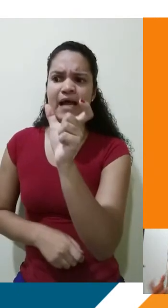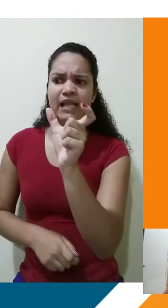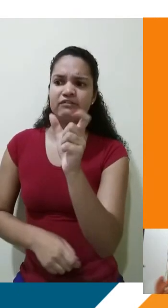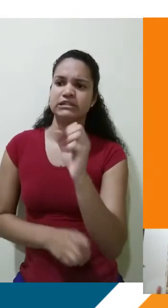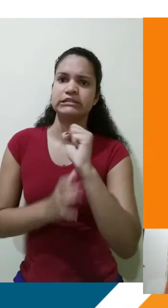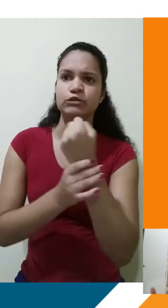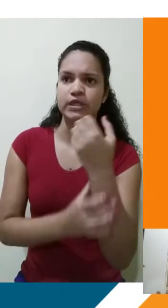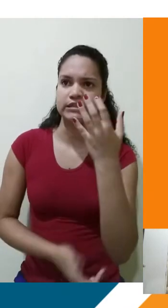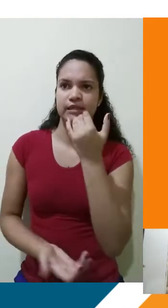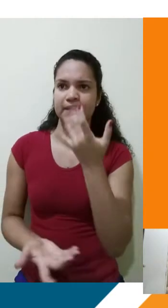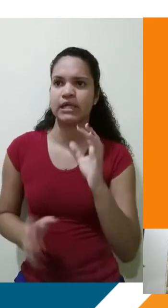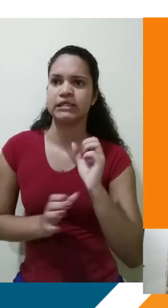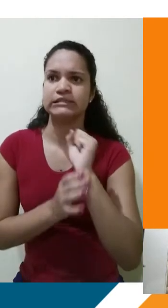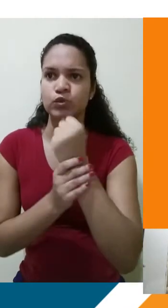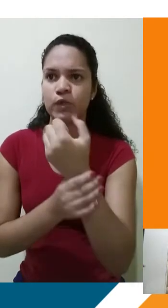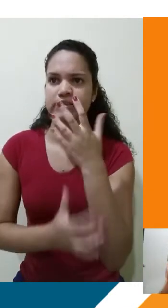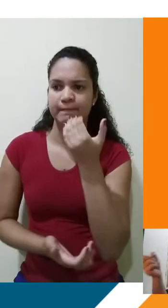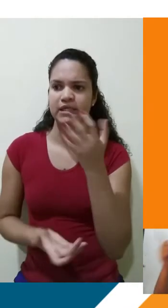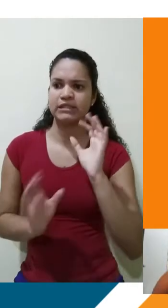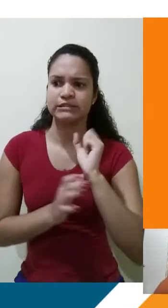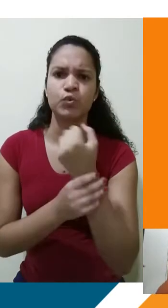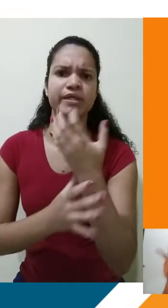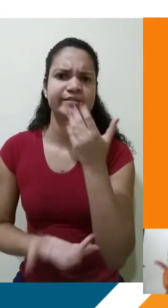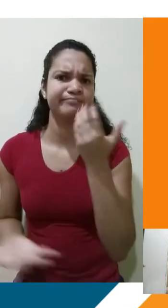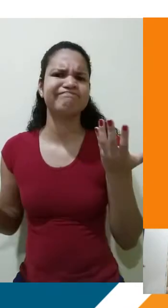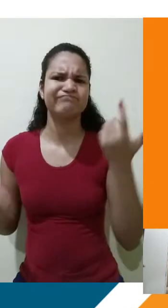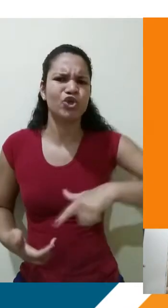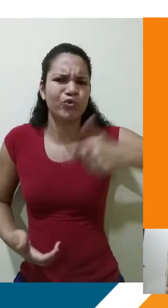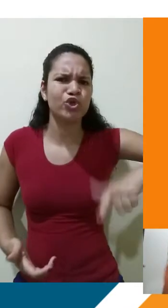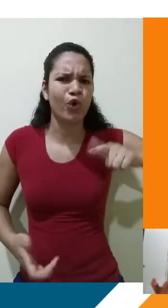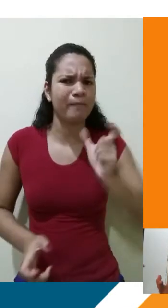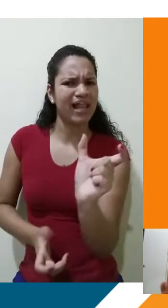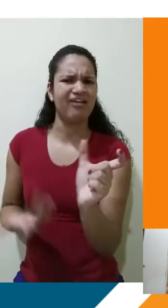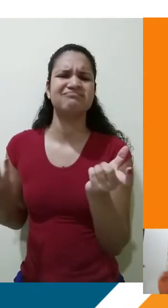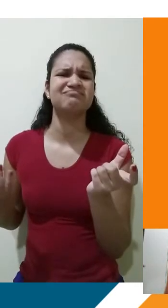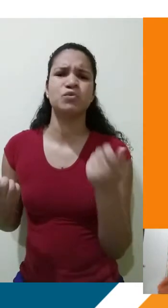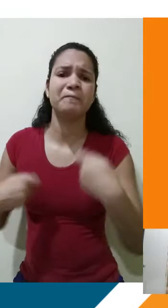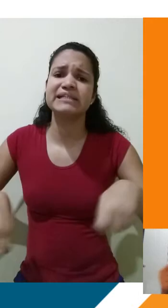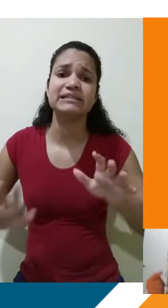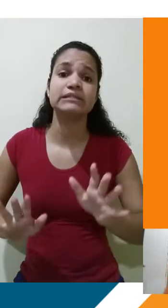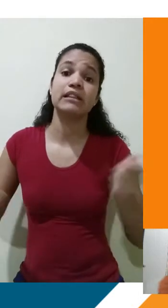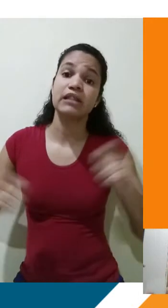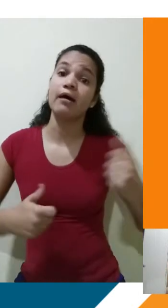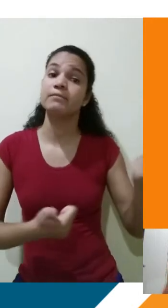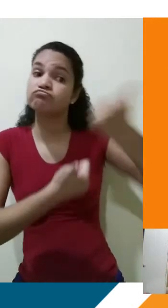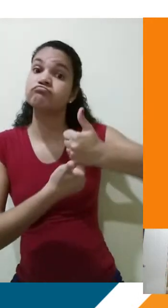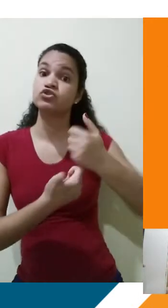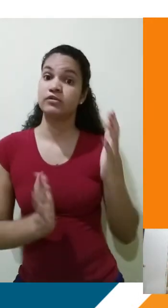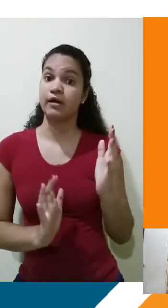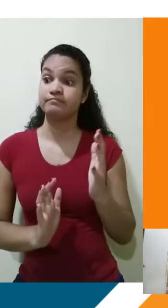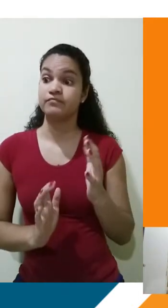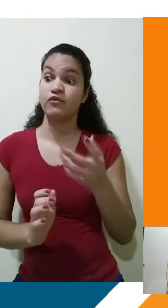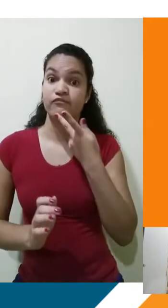ter sido usados elementos de coesão referencial para estar fazendo referência e retornando com o meu leitor. Como eu falei para vocês, quando a gente usa a mesma palavra, a gente vai progredindo e vai